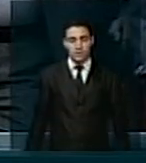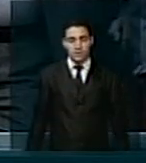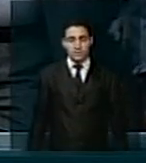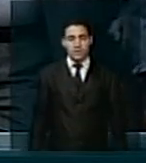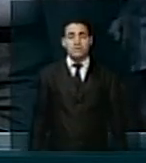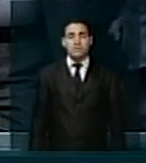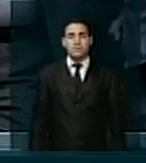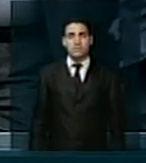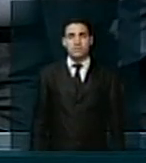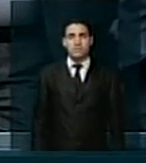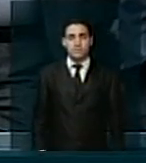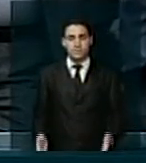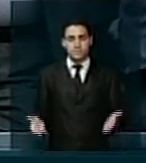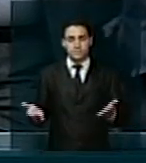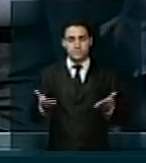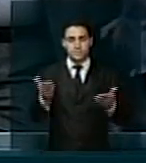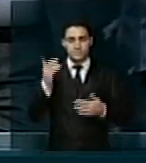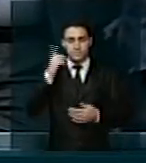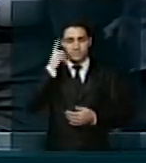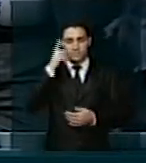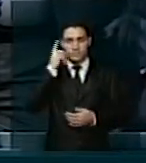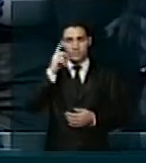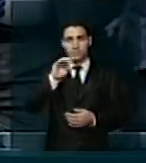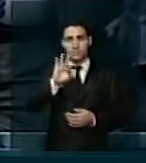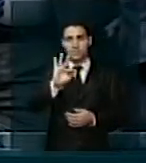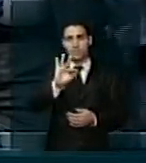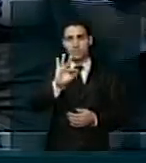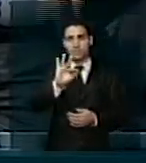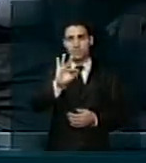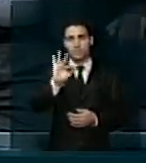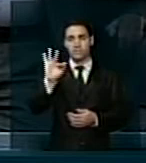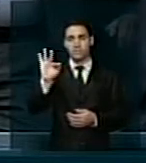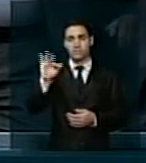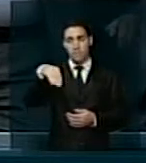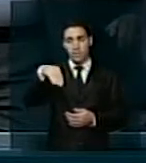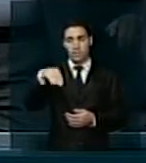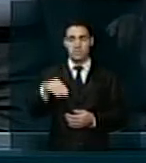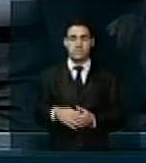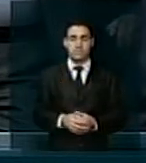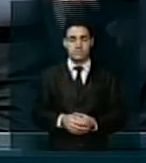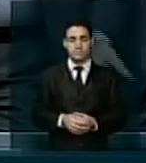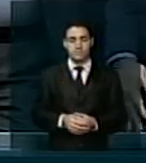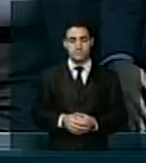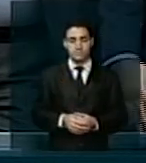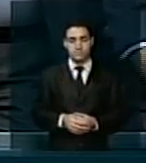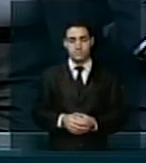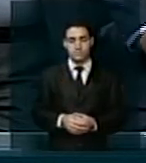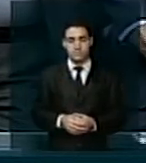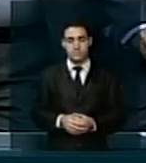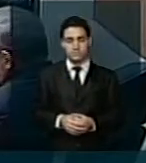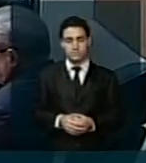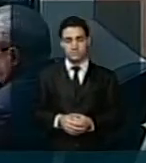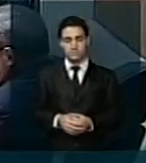Cedo a palavra ao ilustre deputado Fernando Marrone, PT Rio Grande do Sul.